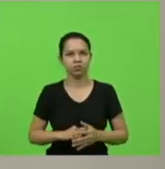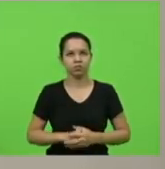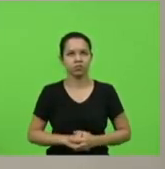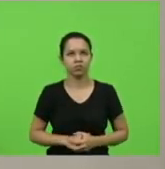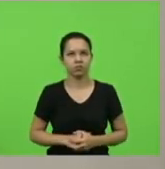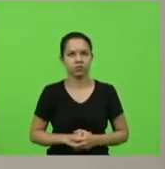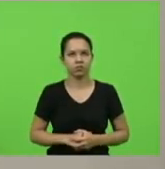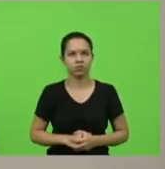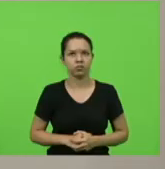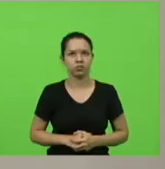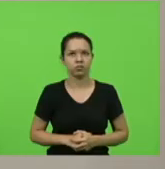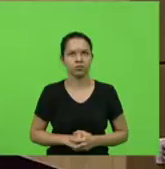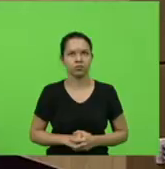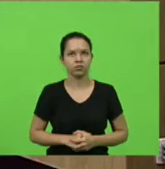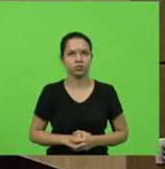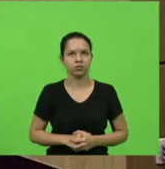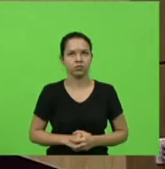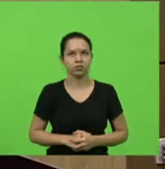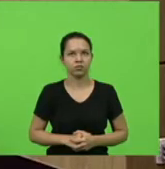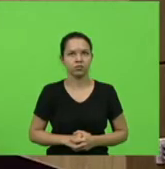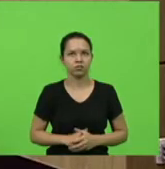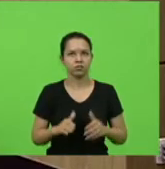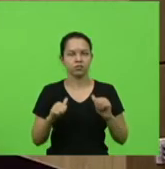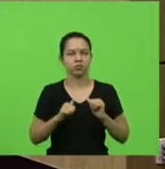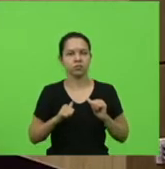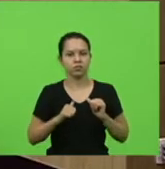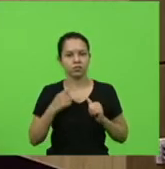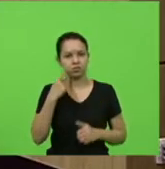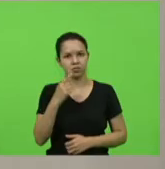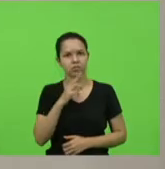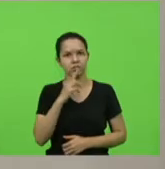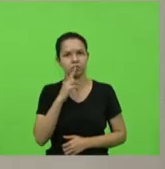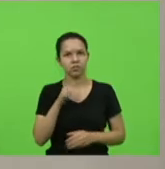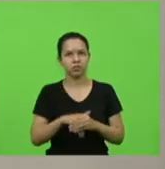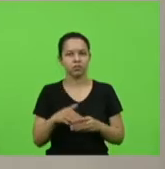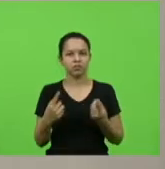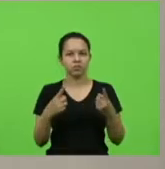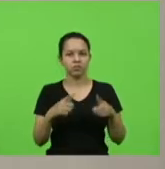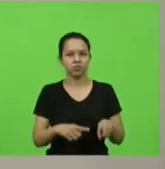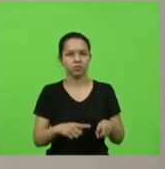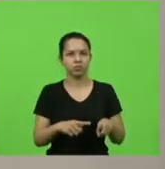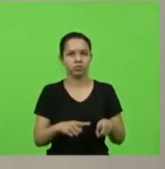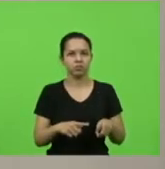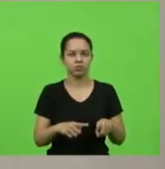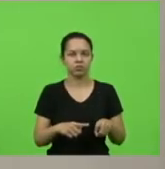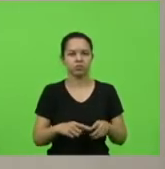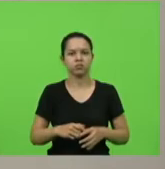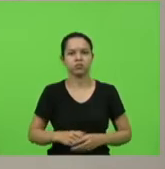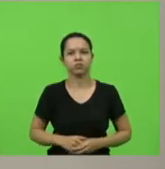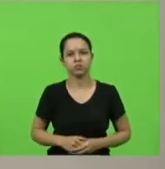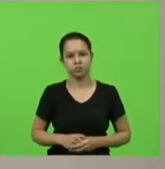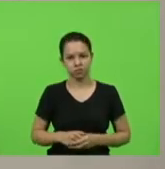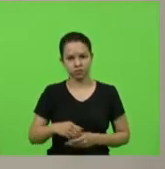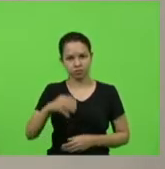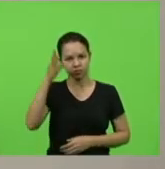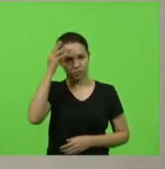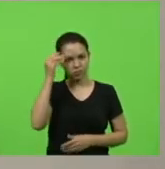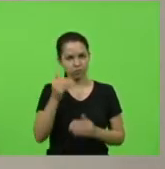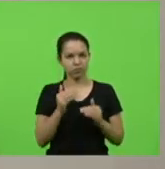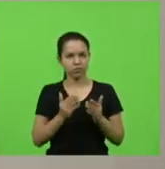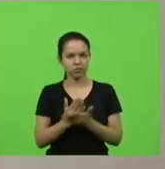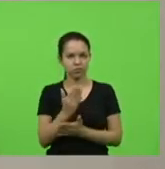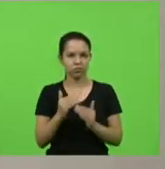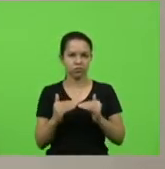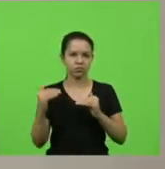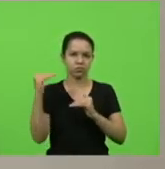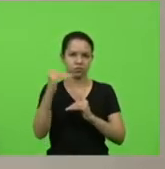presidente. Abstenção. Abstenção, deputado Rodrigo Minotto, voto contrário, deputada Luciane Carminati, aprovado por maioria. Moção 356,